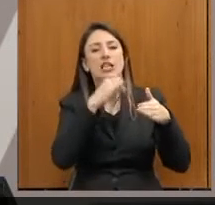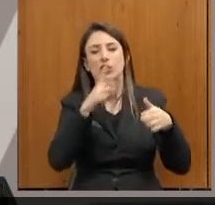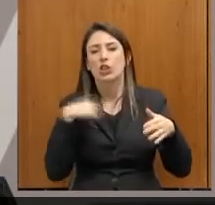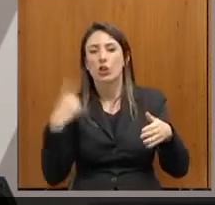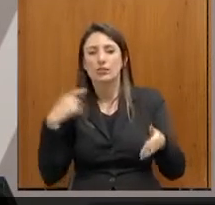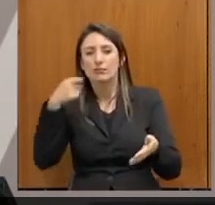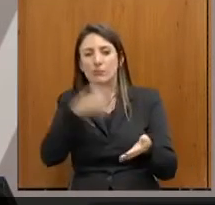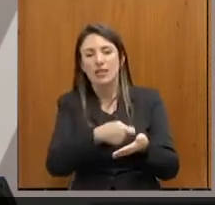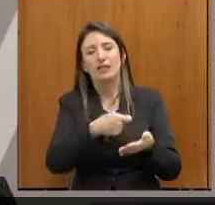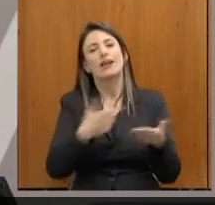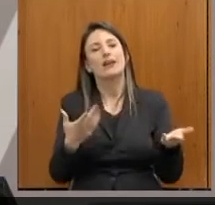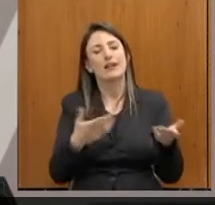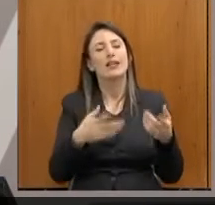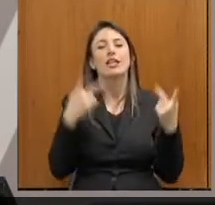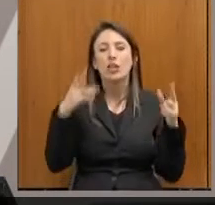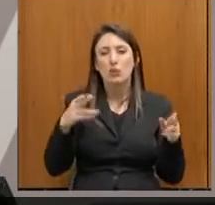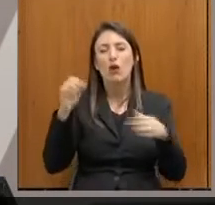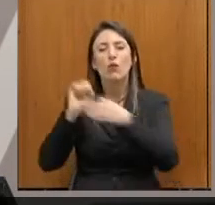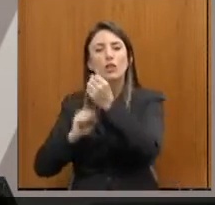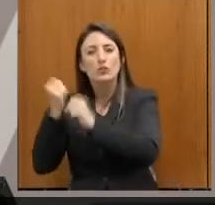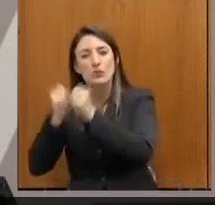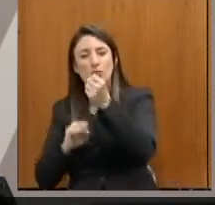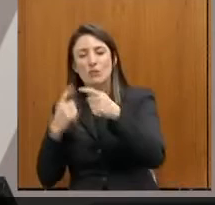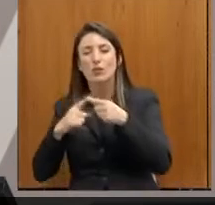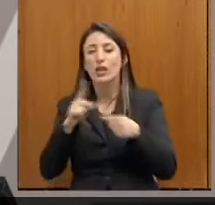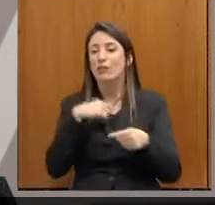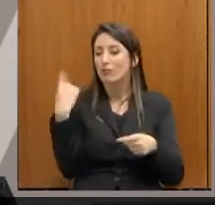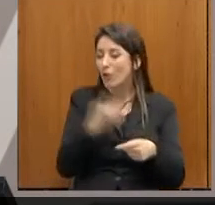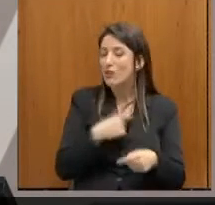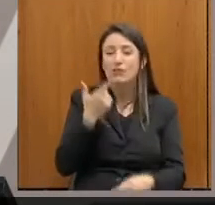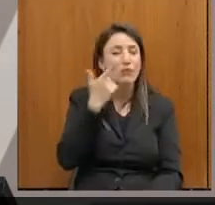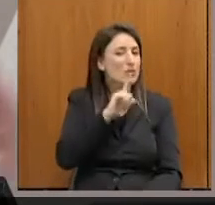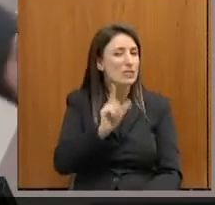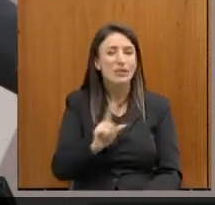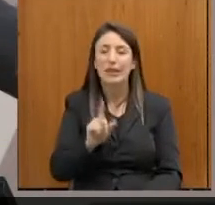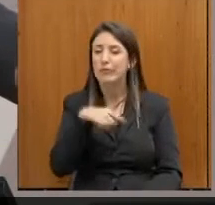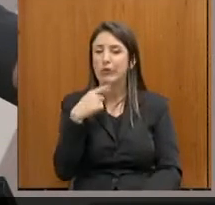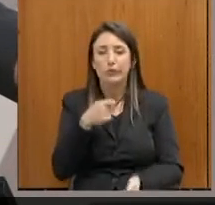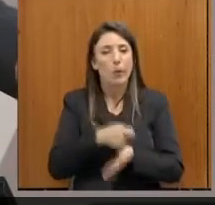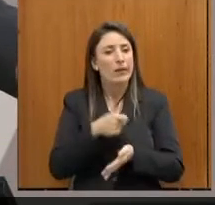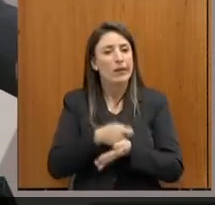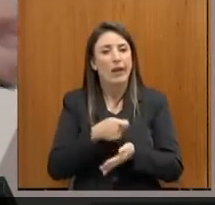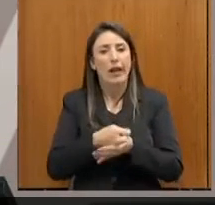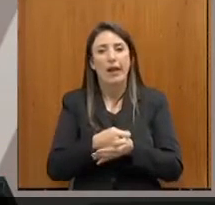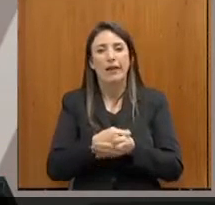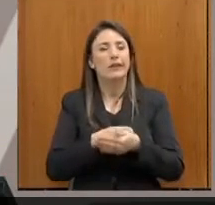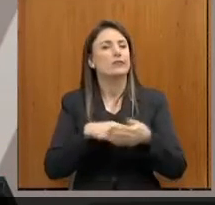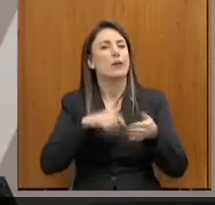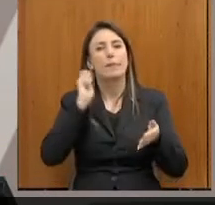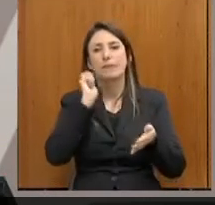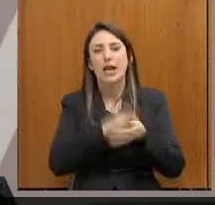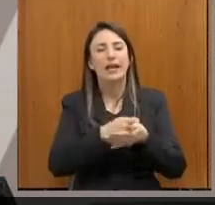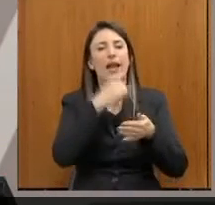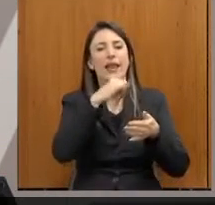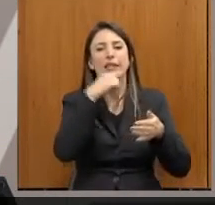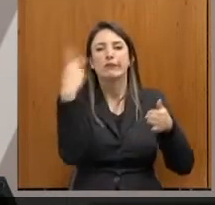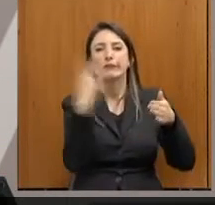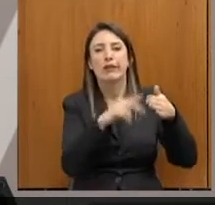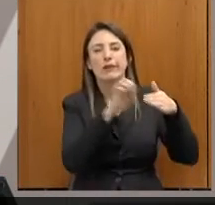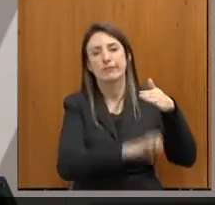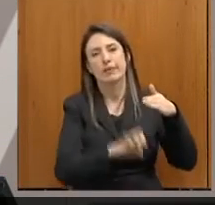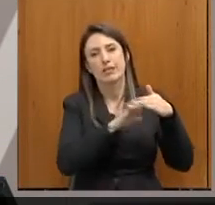preços as pazes indústrias conseguem e nós cativos infelizmente não se puder juntar forças presente comigo nessa batalha